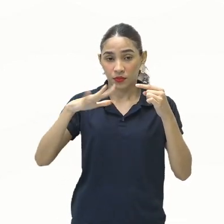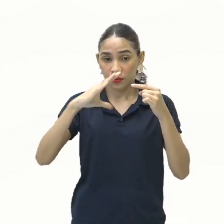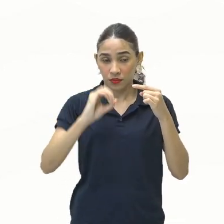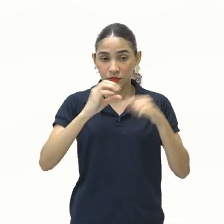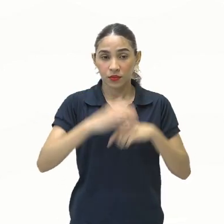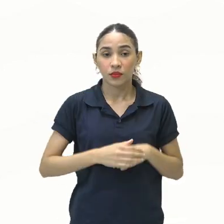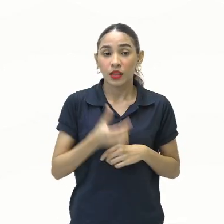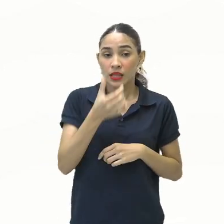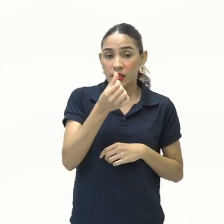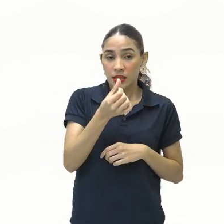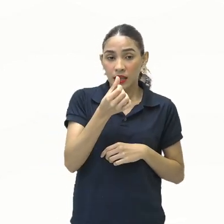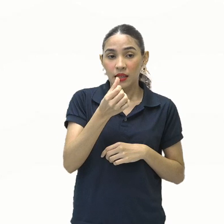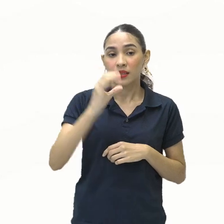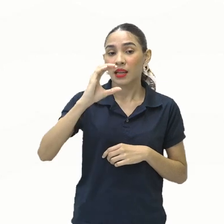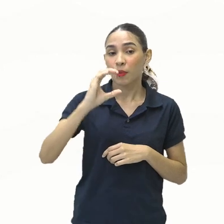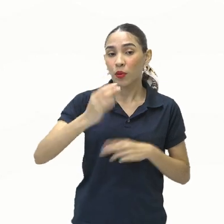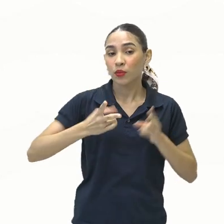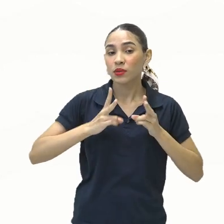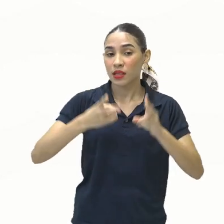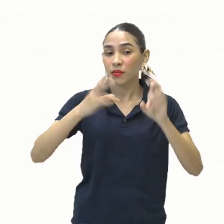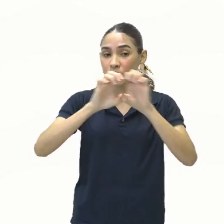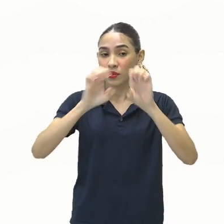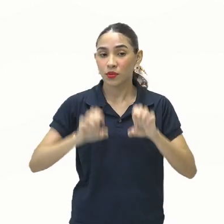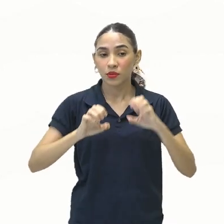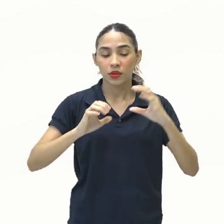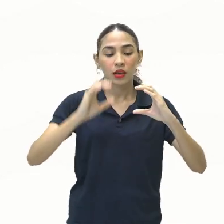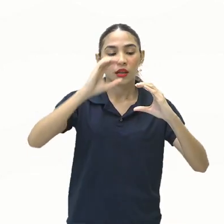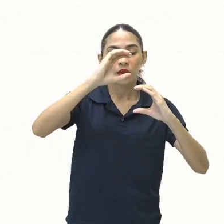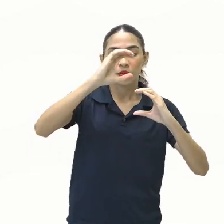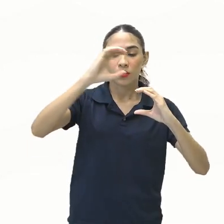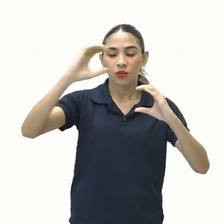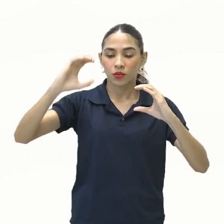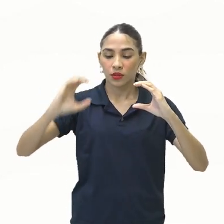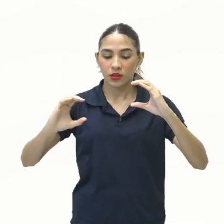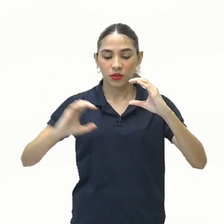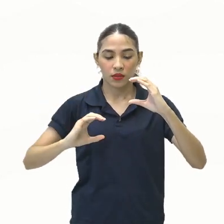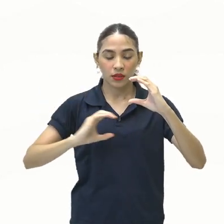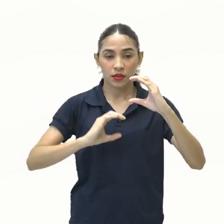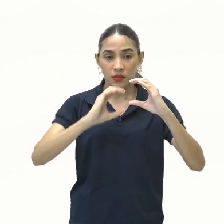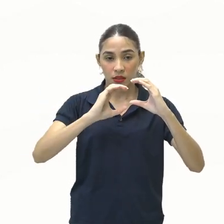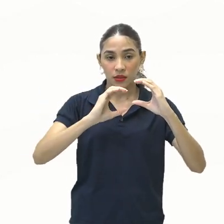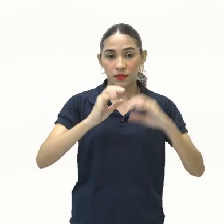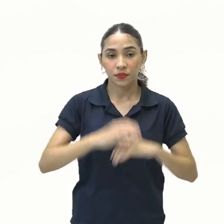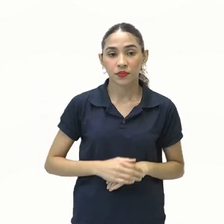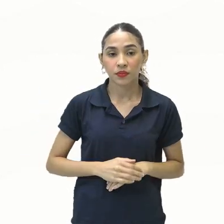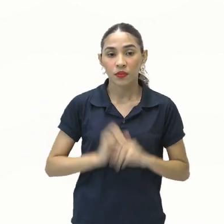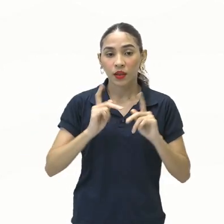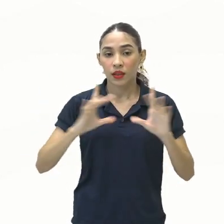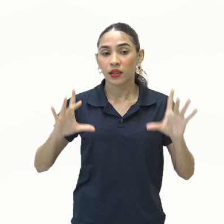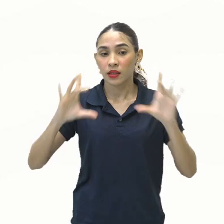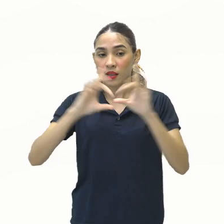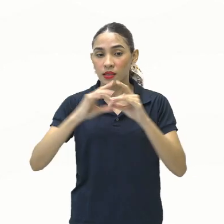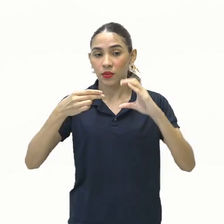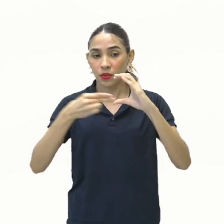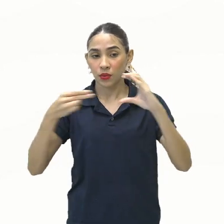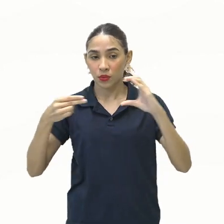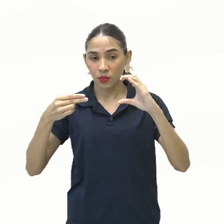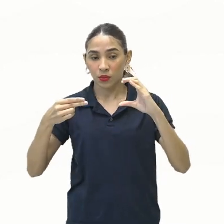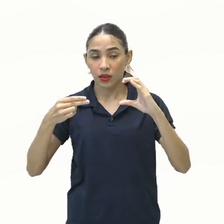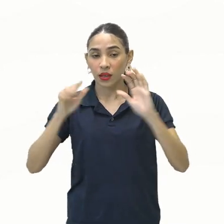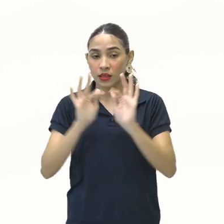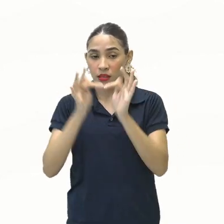6 carbonos, sempre tem que ter essa estrutura. 1, 2, 3, 4, 5, 6. Ligação dupla,